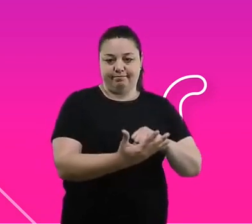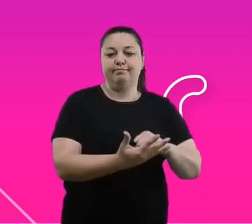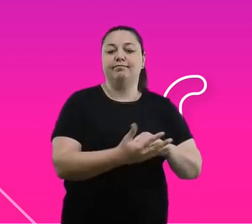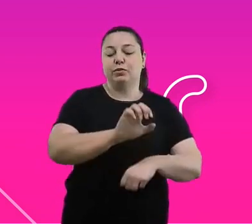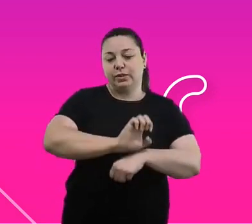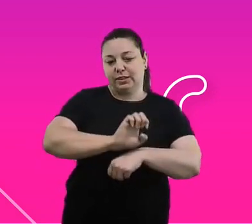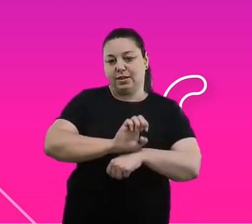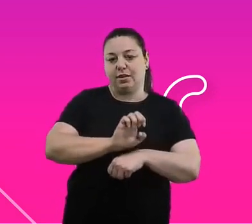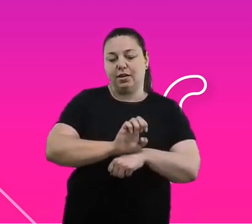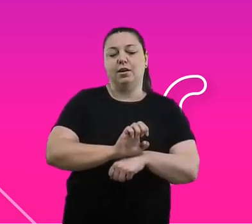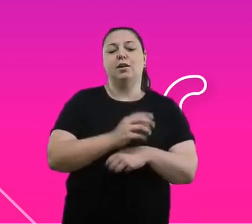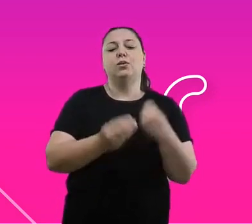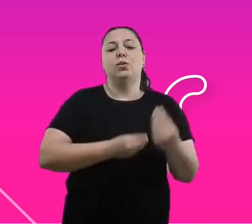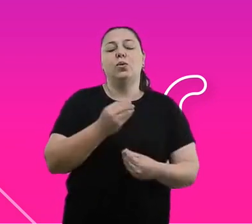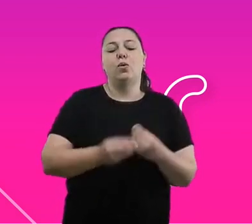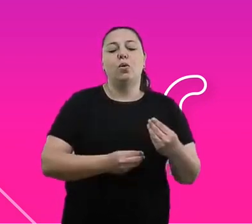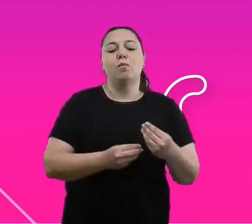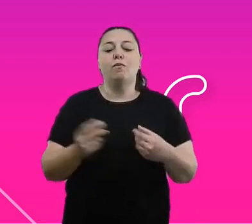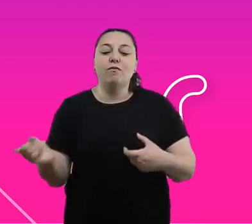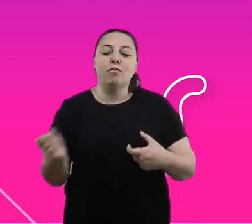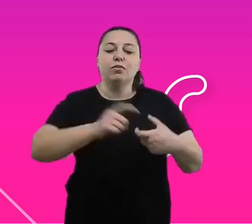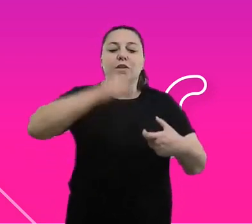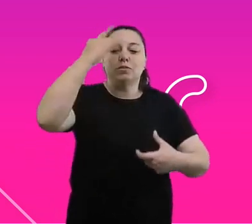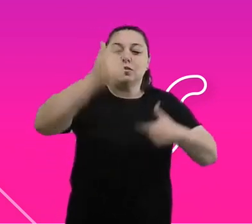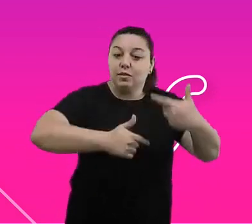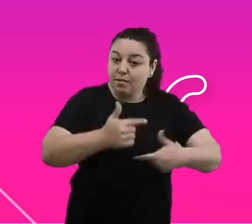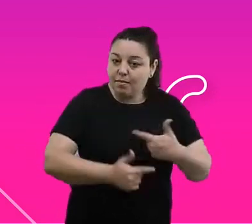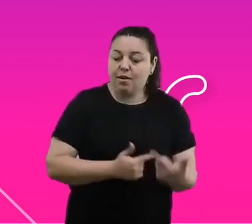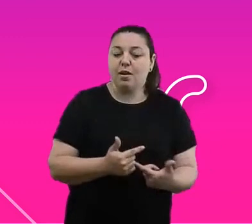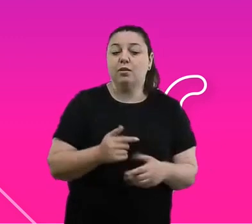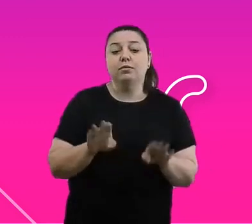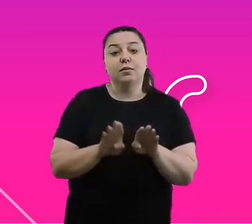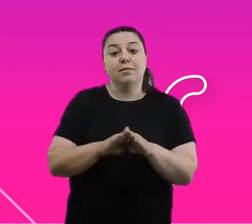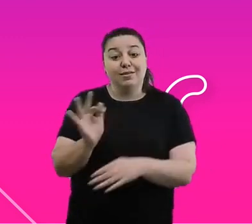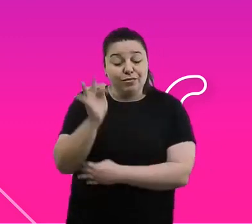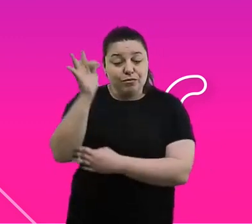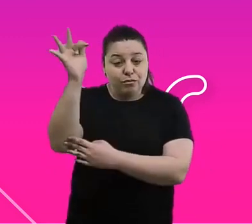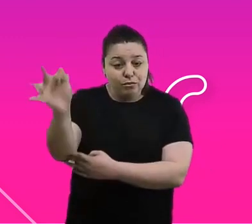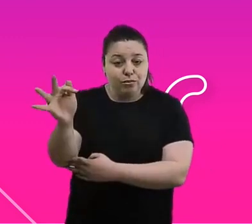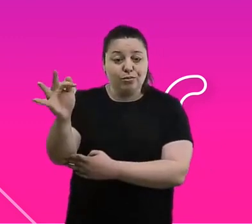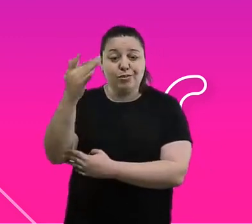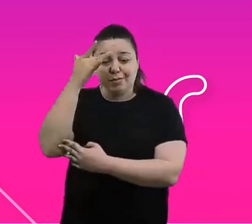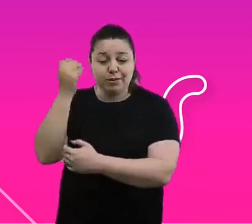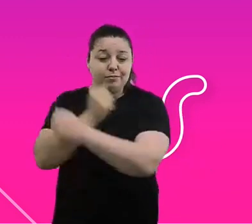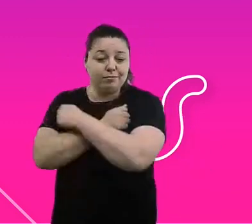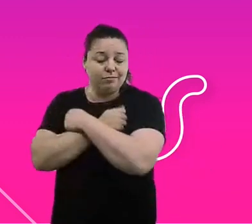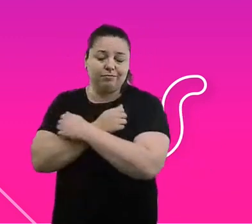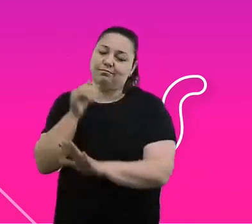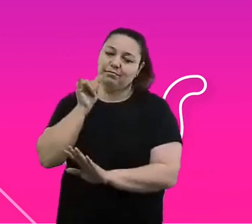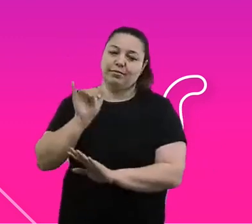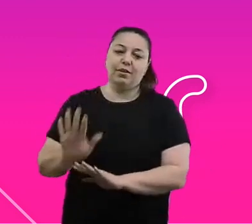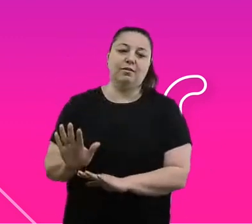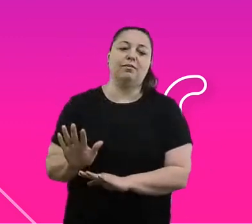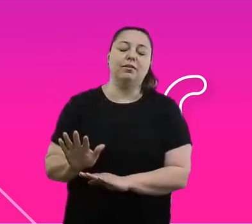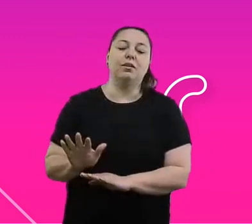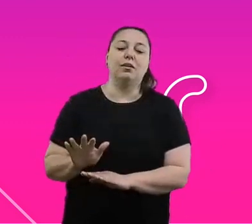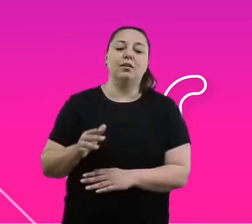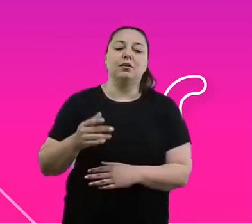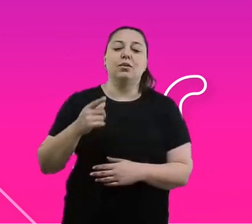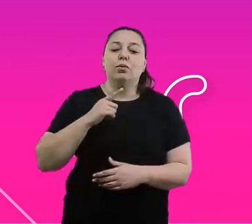profissionais no mercado e também para, no futuro, prevenir o aumento dessas taxas de desemprego. E quais são os problemas